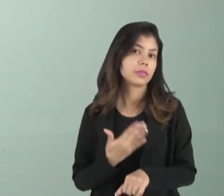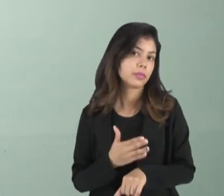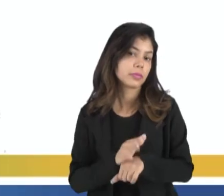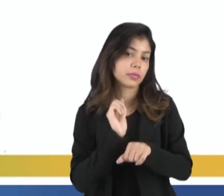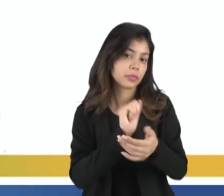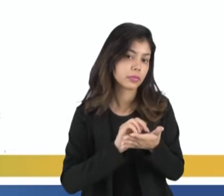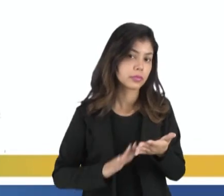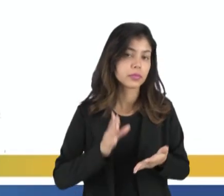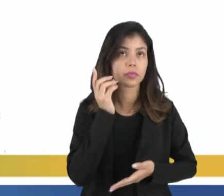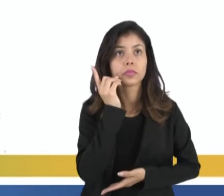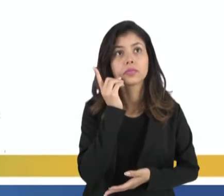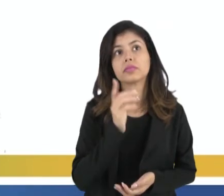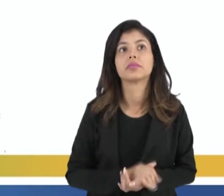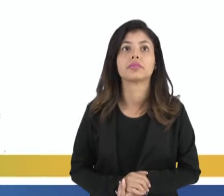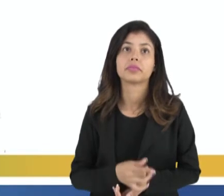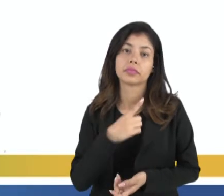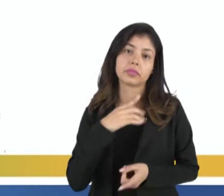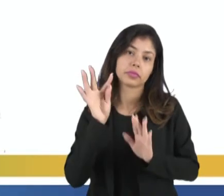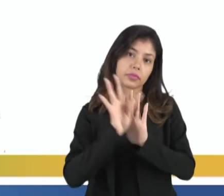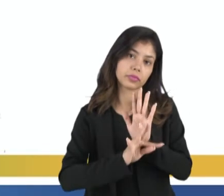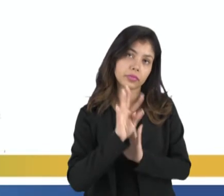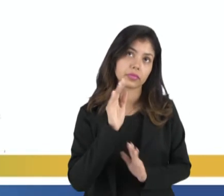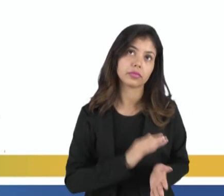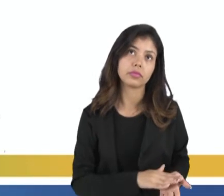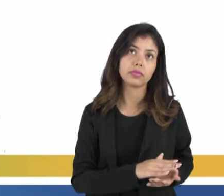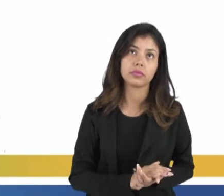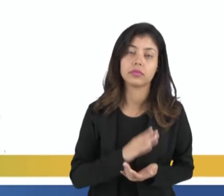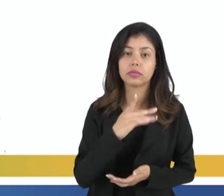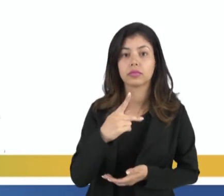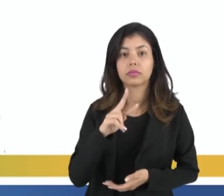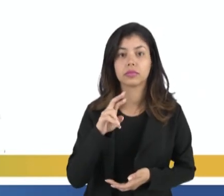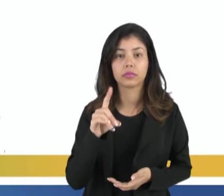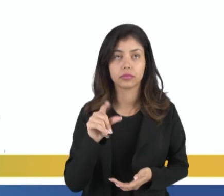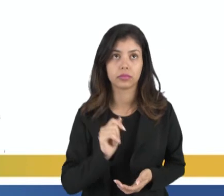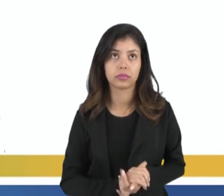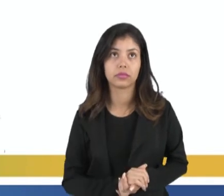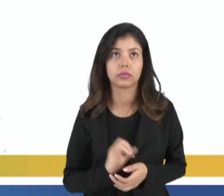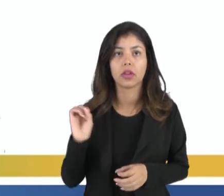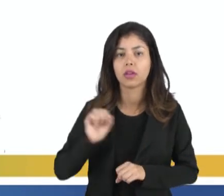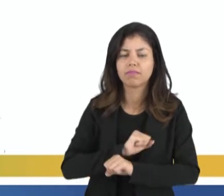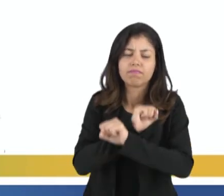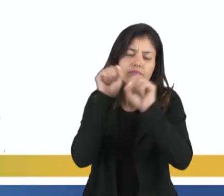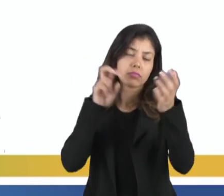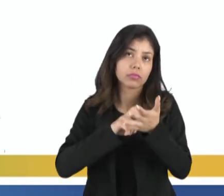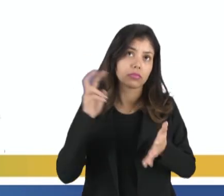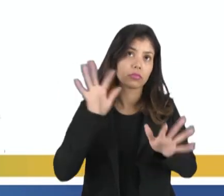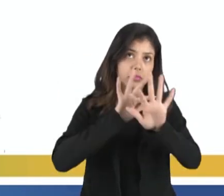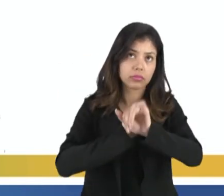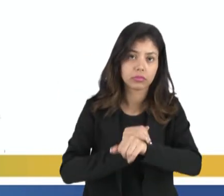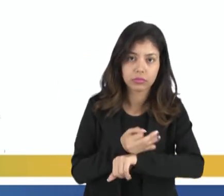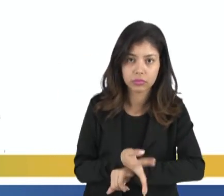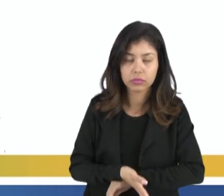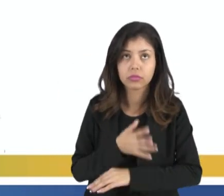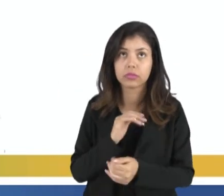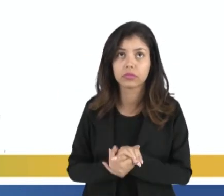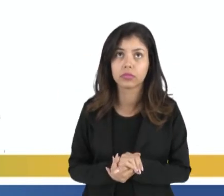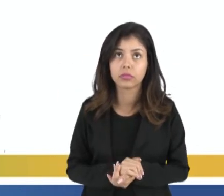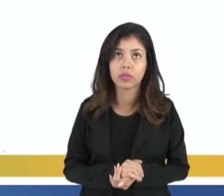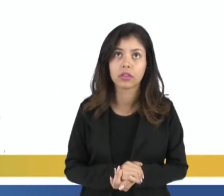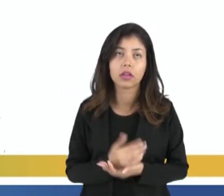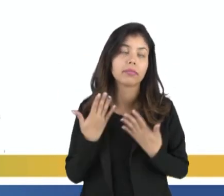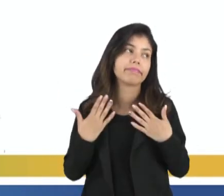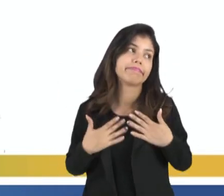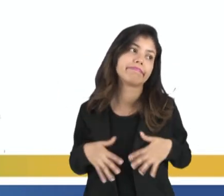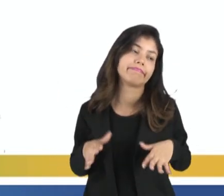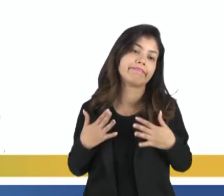nosso exercitando do dia. Temos aqui um texto chamado A Partida. Acordei pela madrugada, a princípio com